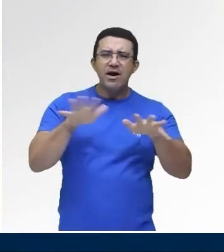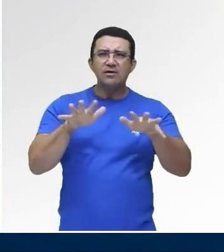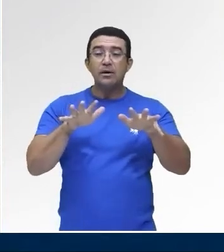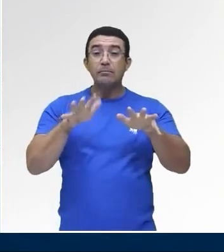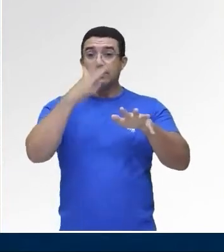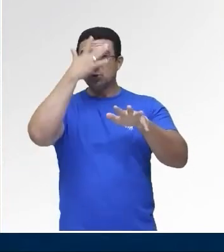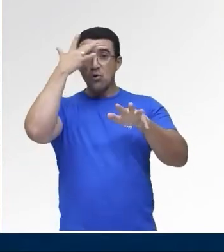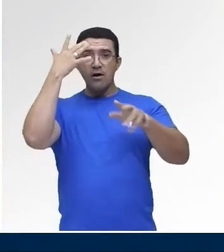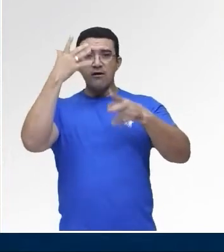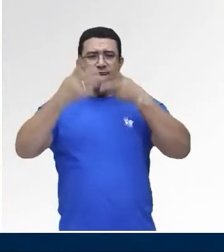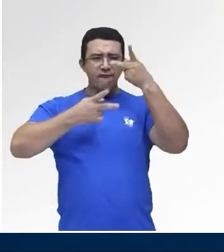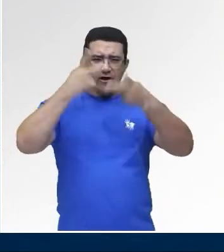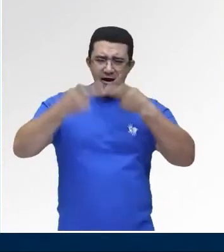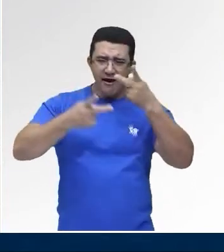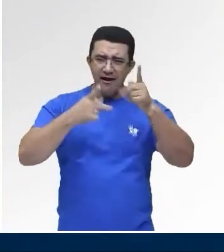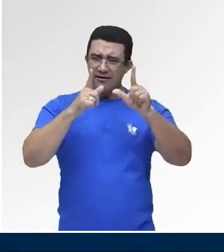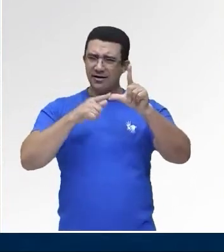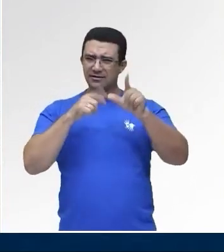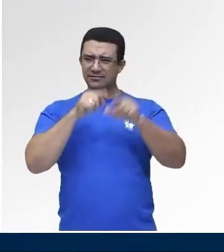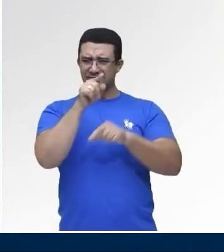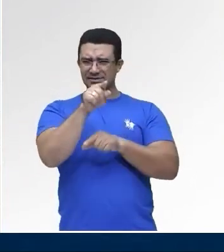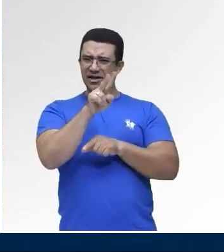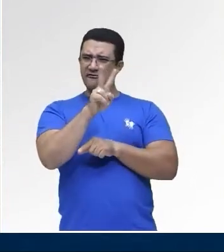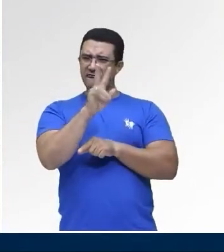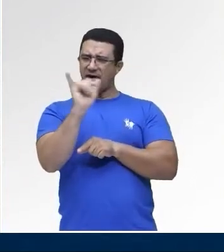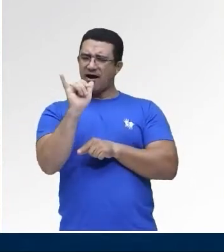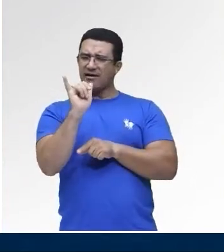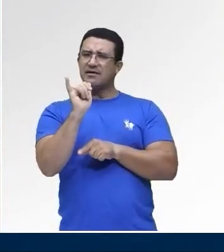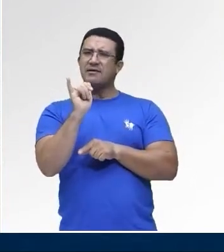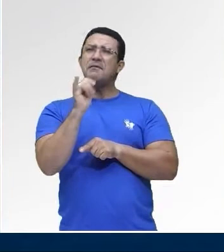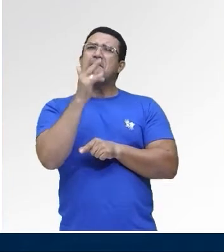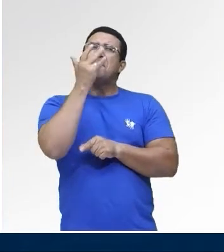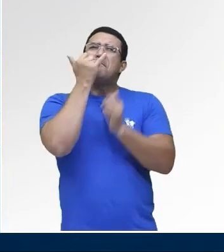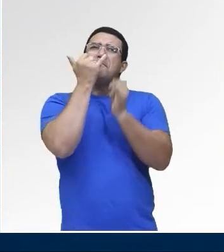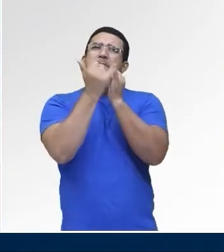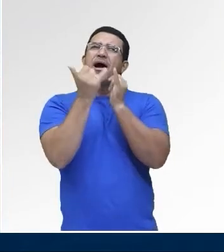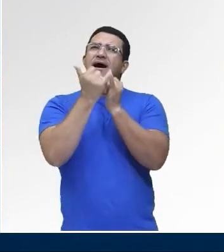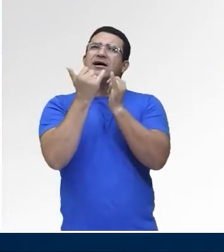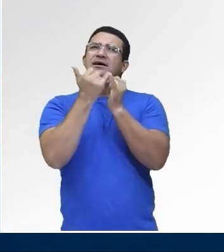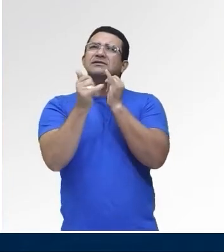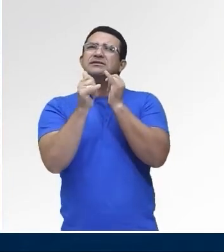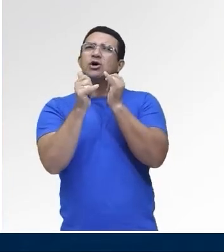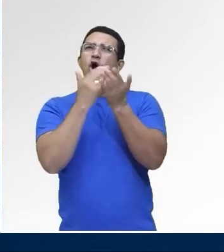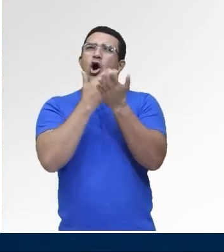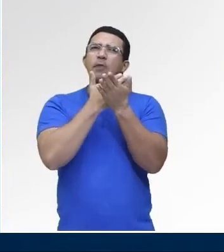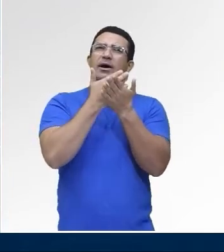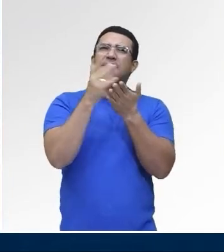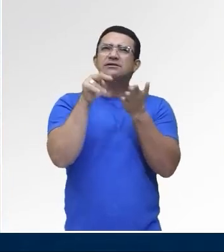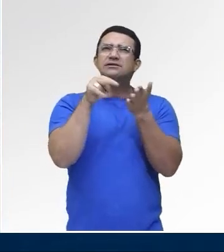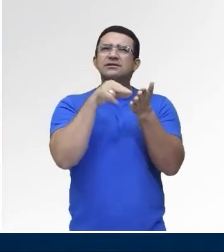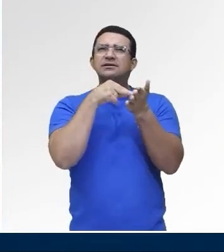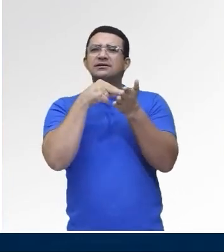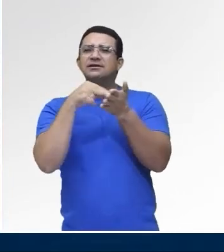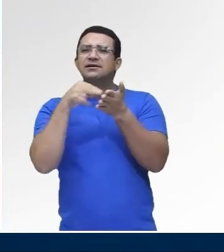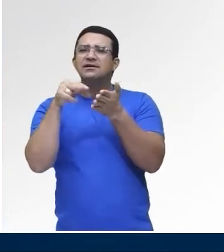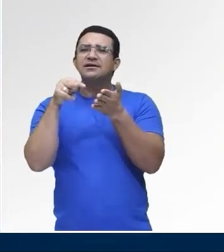essa música, você vai entrando no movimento, né, de